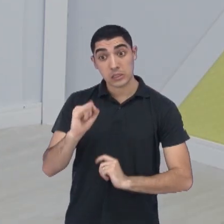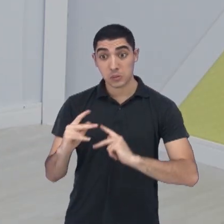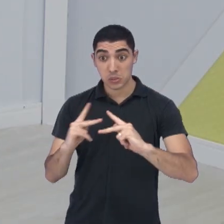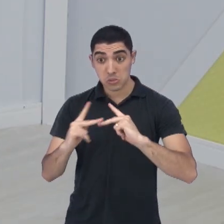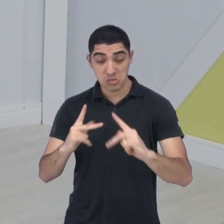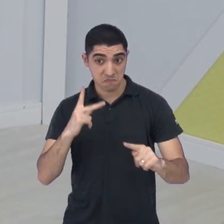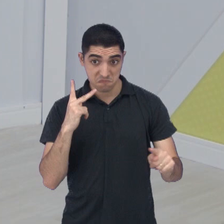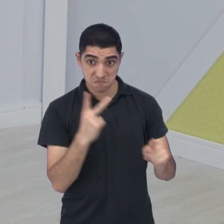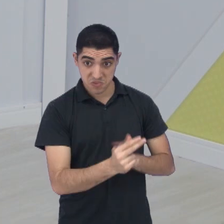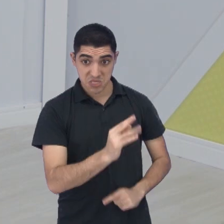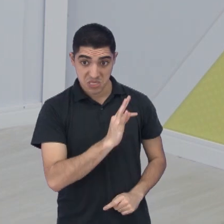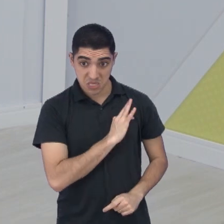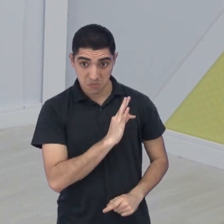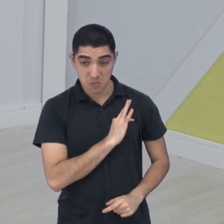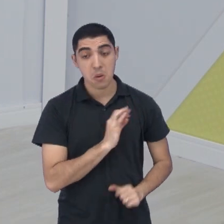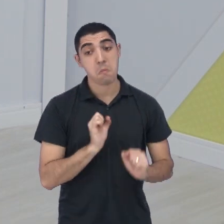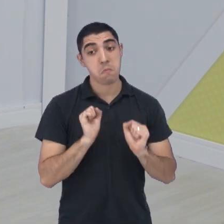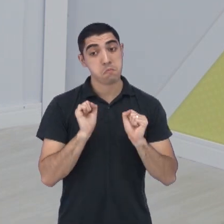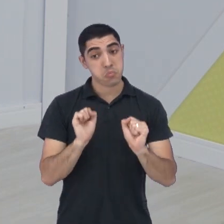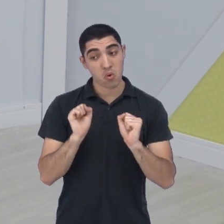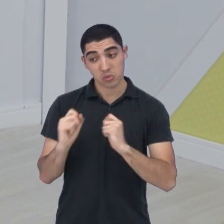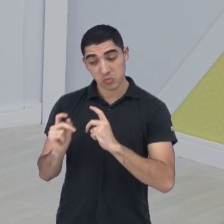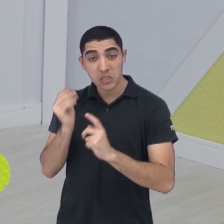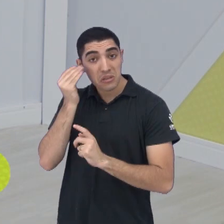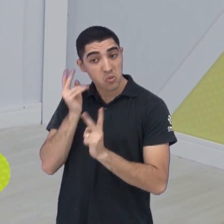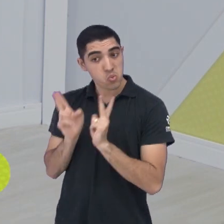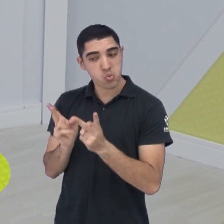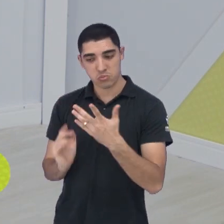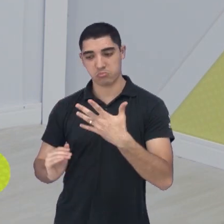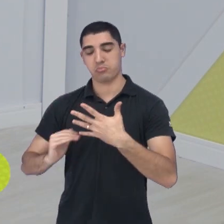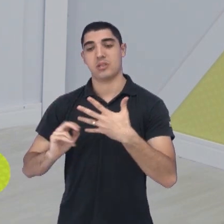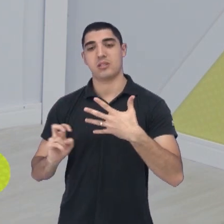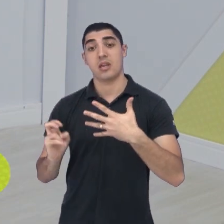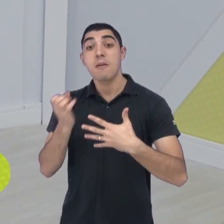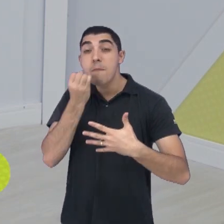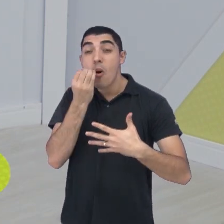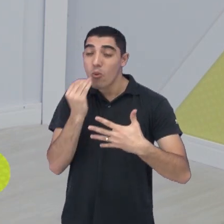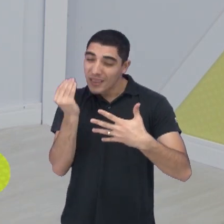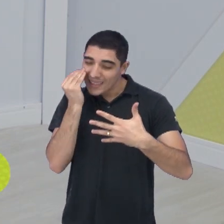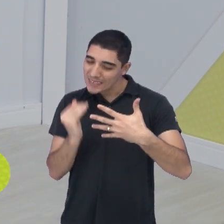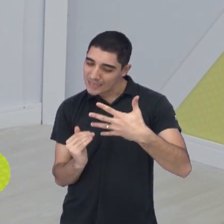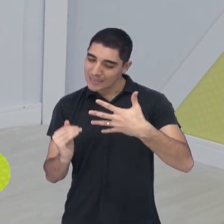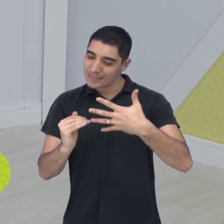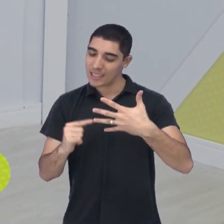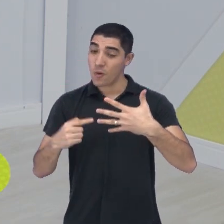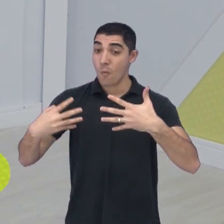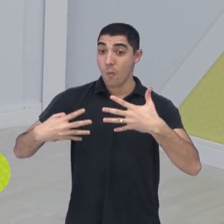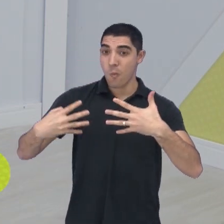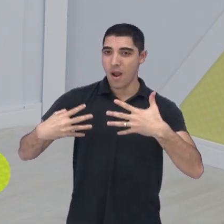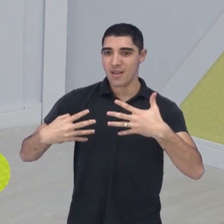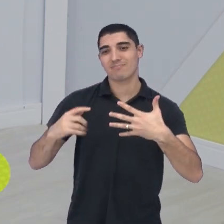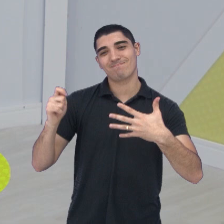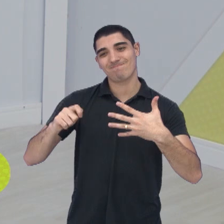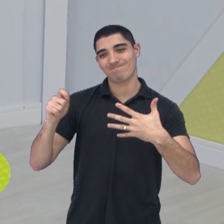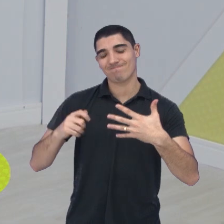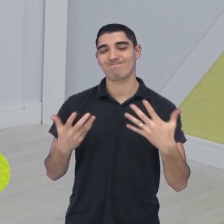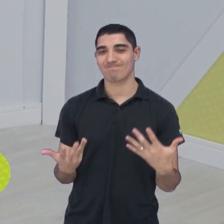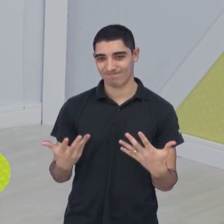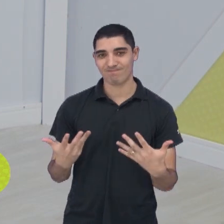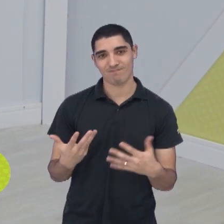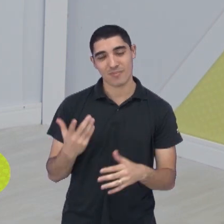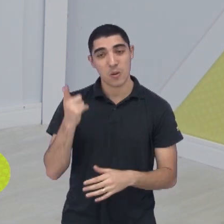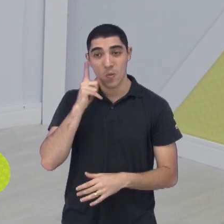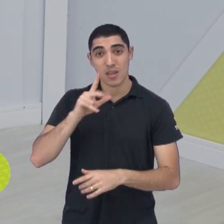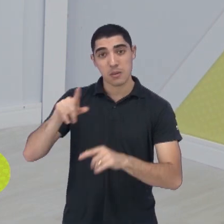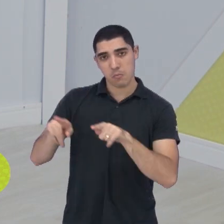empate, pode até se concretizar na quinta posição. Seria bom ficar na quarta posição, né? Justamente para enfrentar o Barateiro e ter a vantagem de decidir